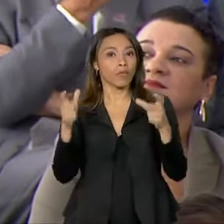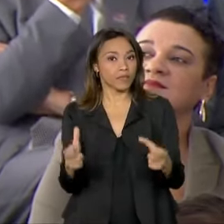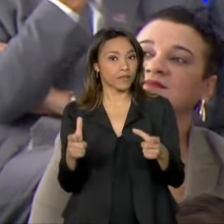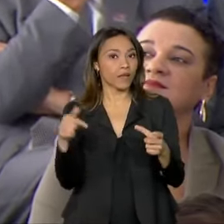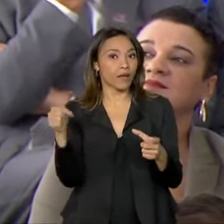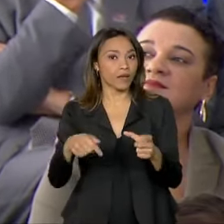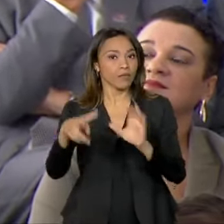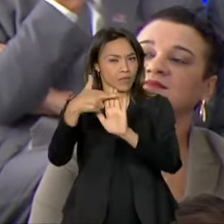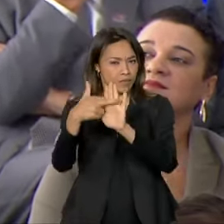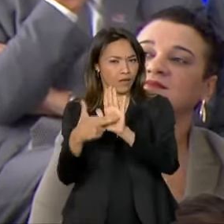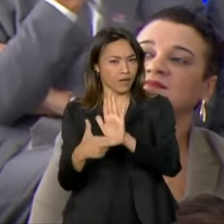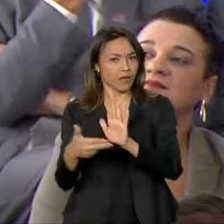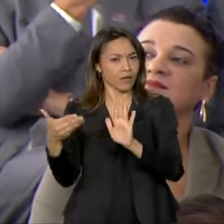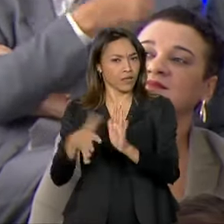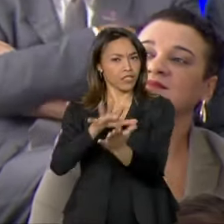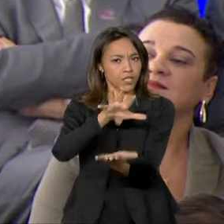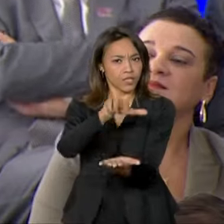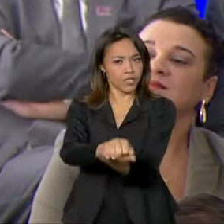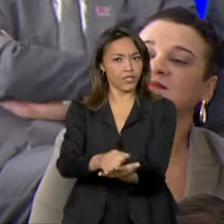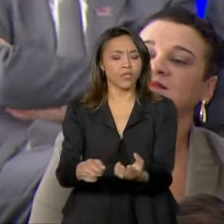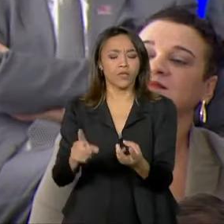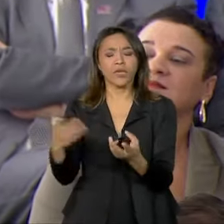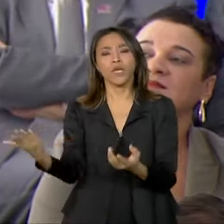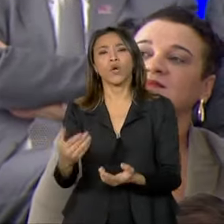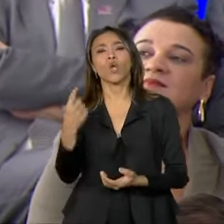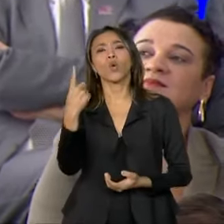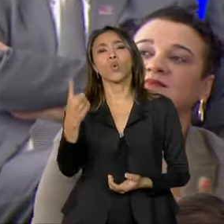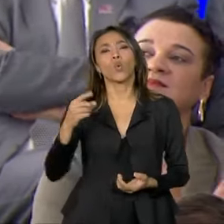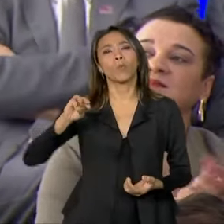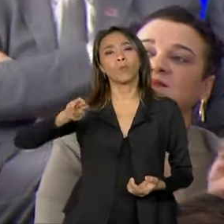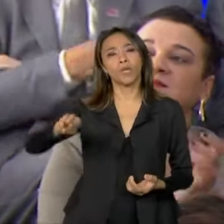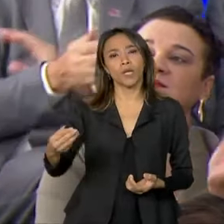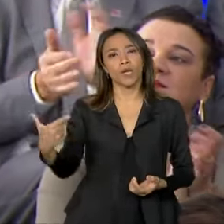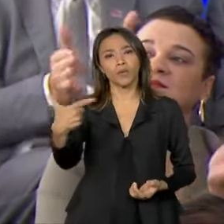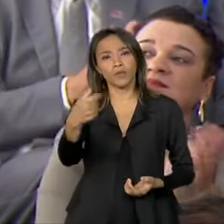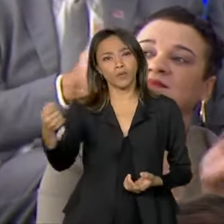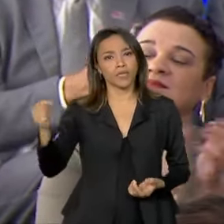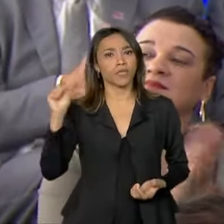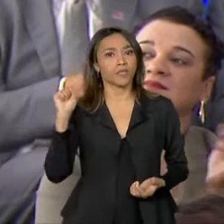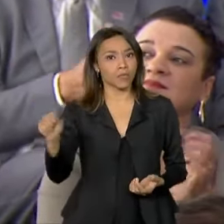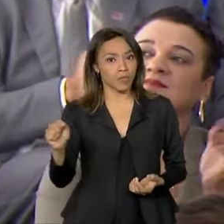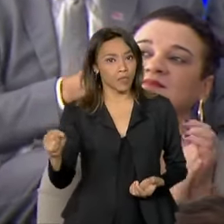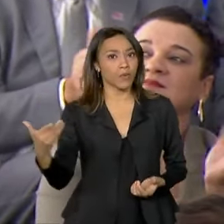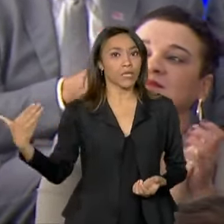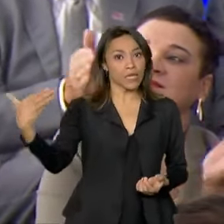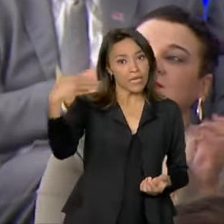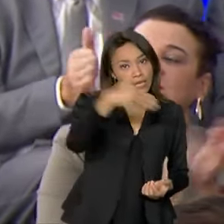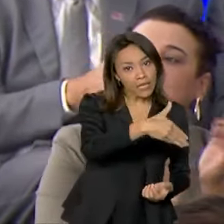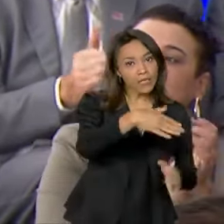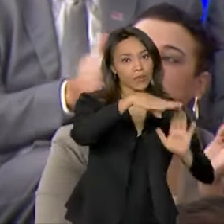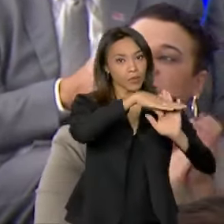vai entrar, parece que, mais 1.200.000 meninos e meninas no Pé de Meia.